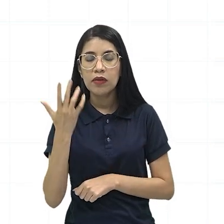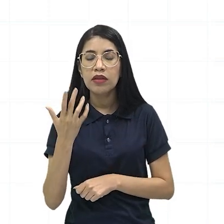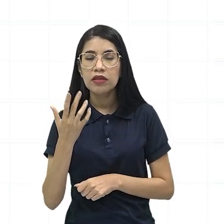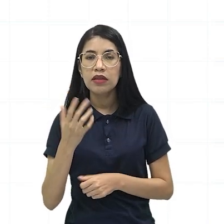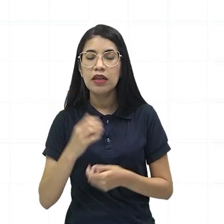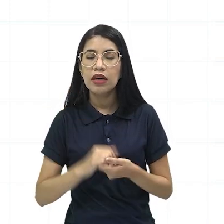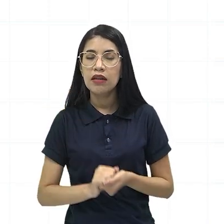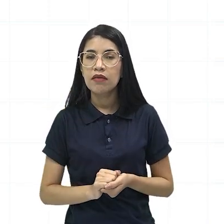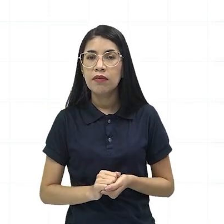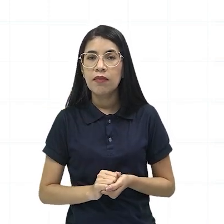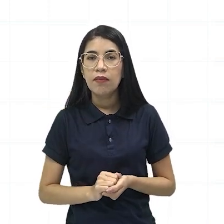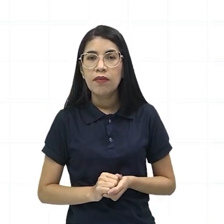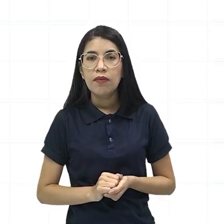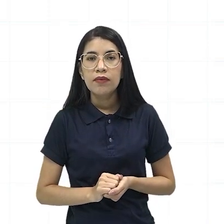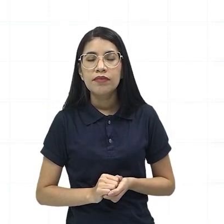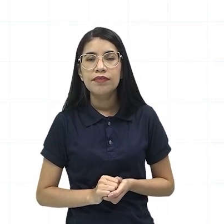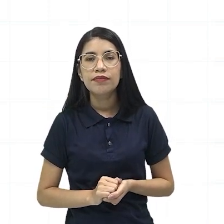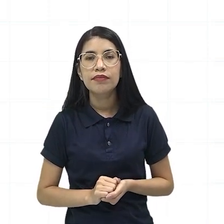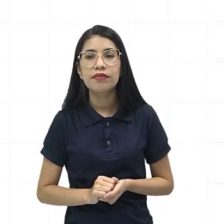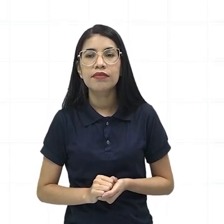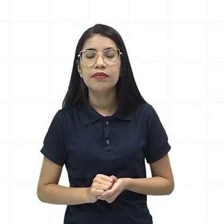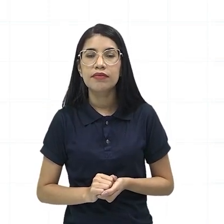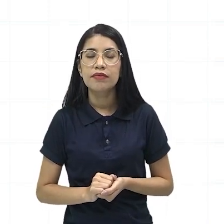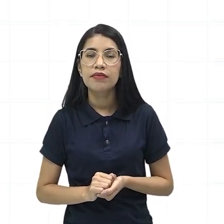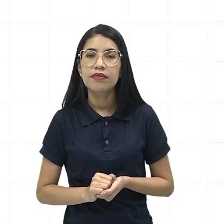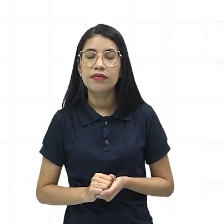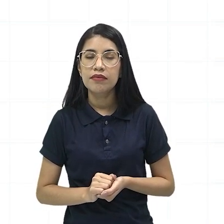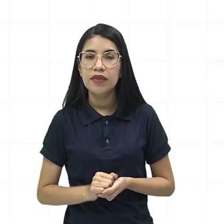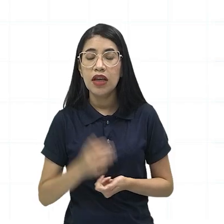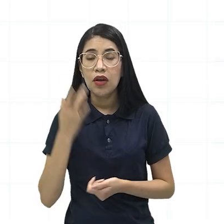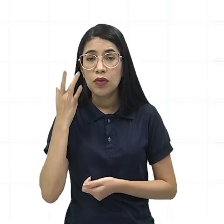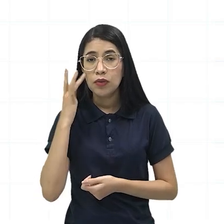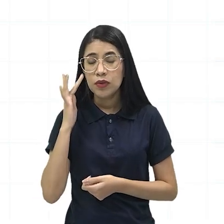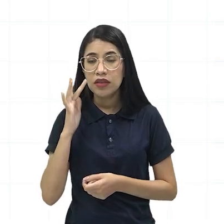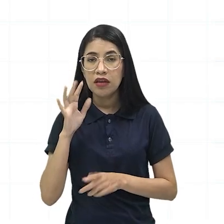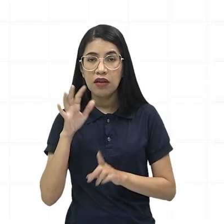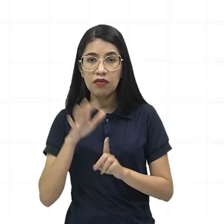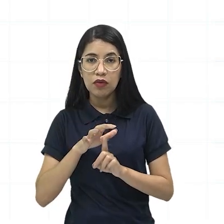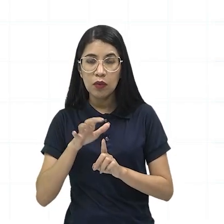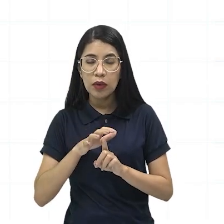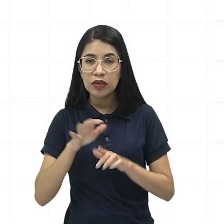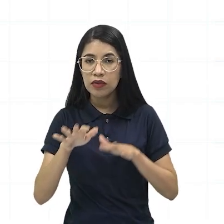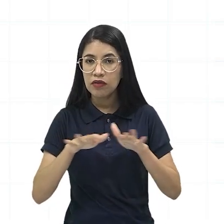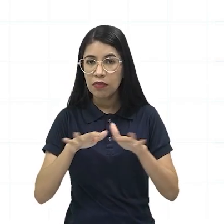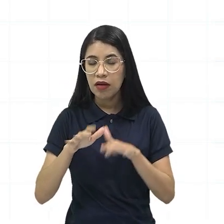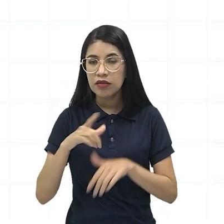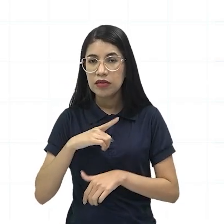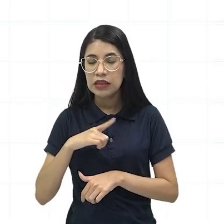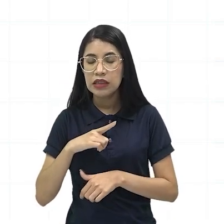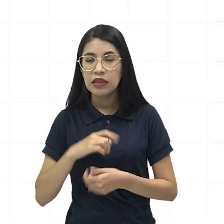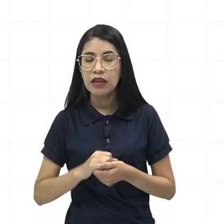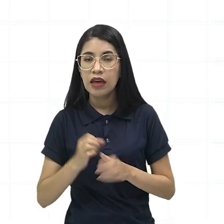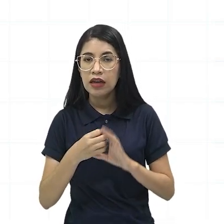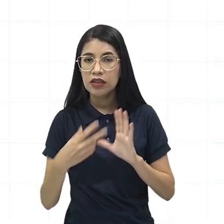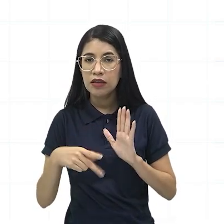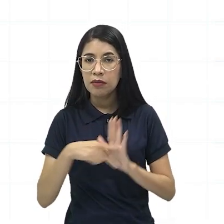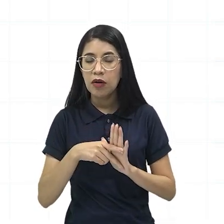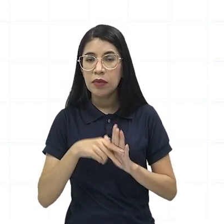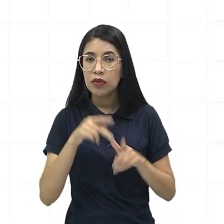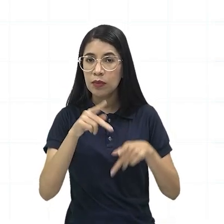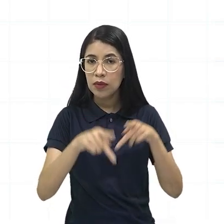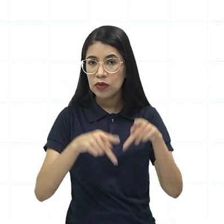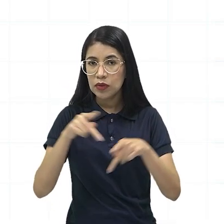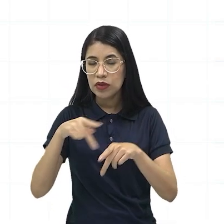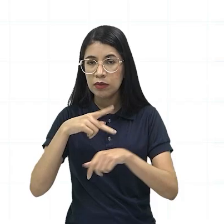se acomodar. Não sei que influência tem o terremoto sobre o caráter chileno. E aqui ele já vai falar sobre